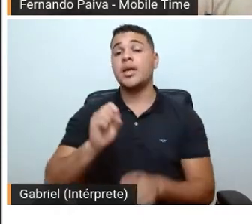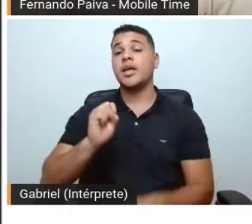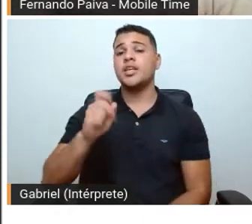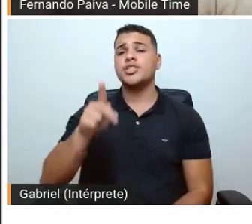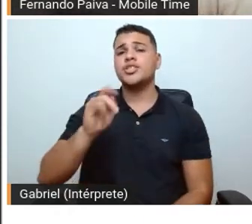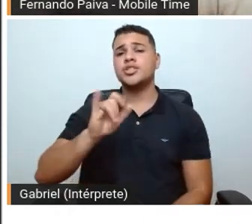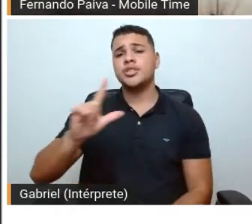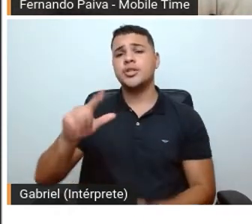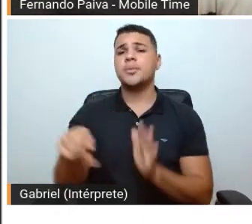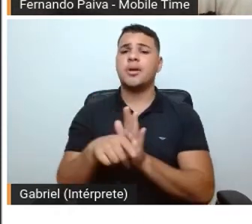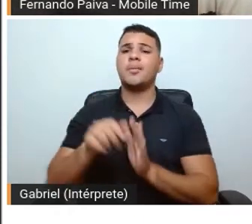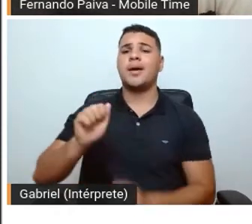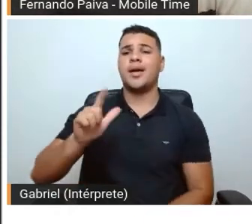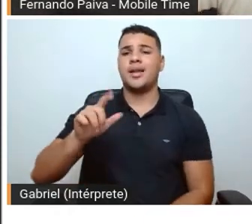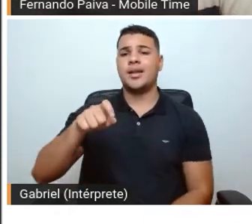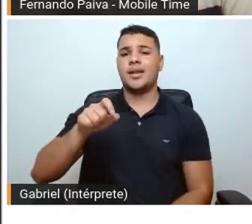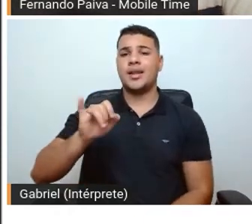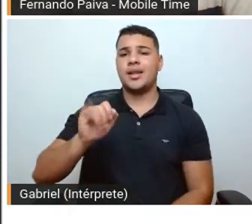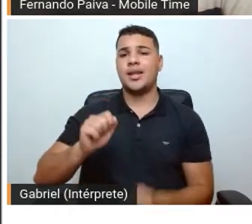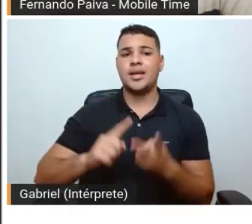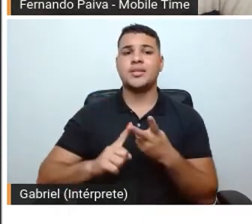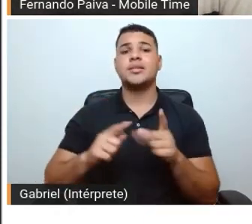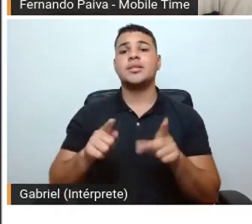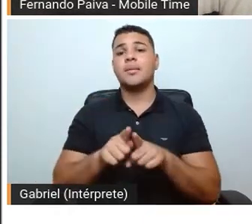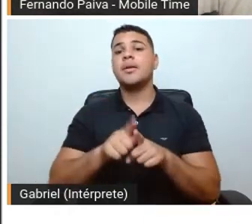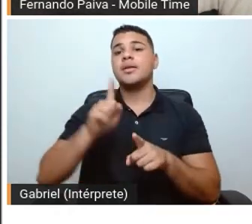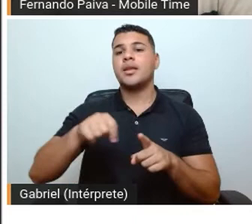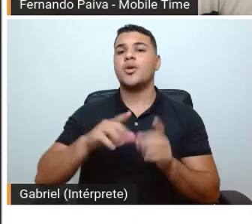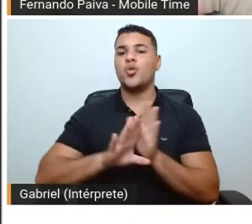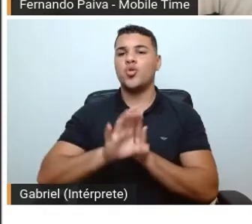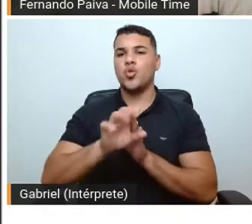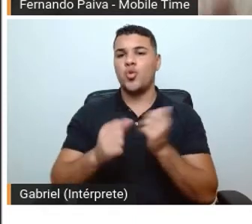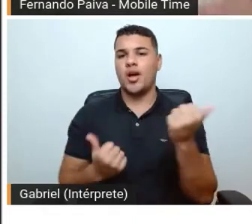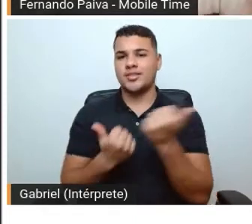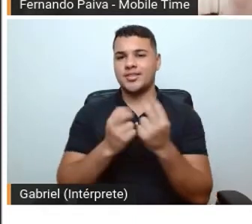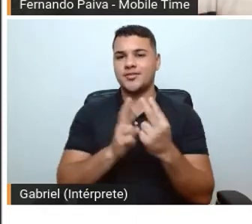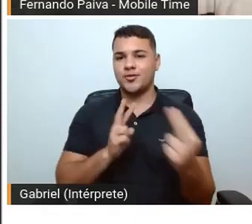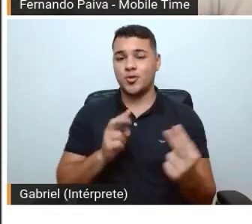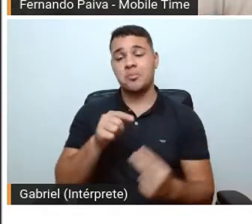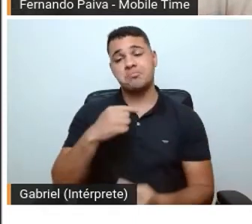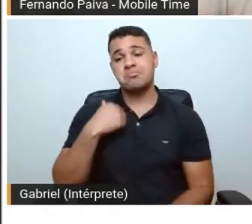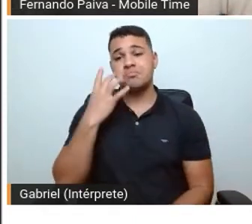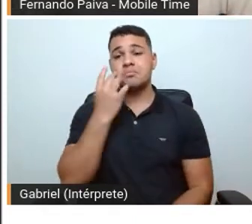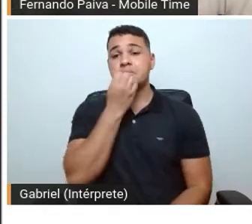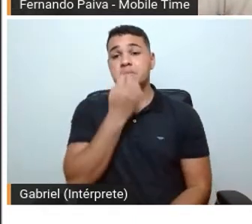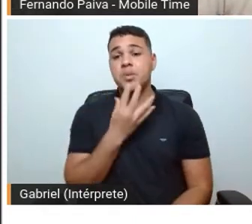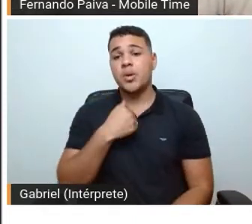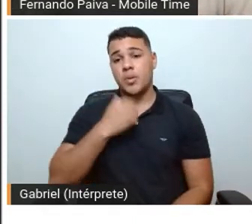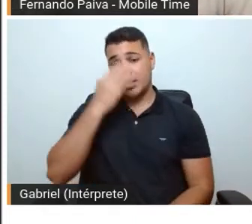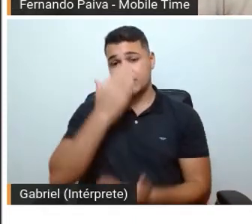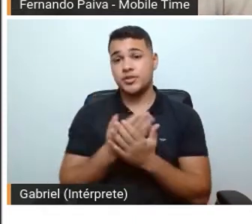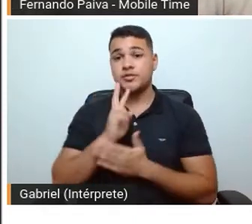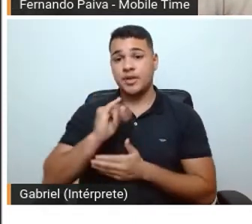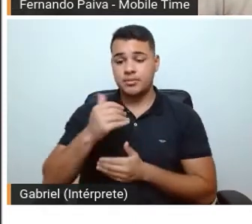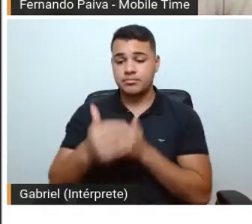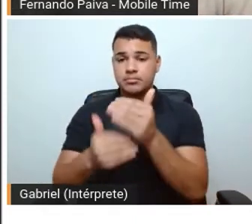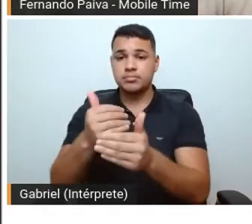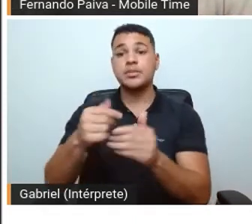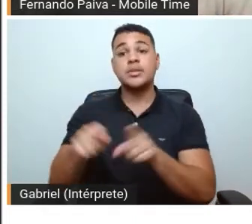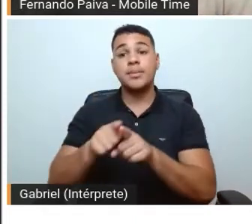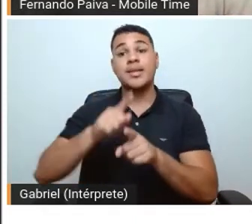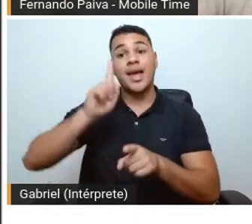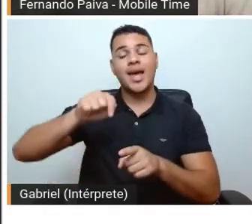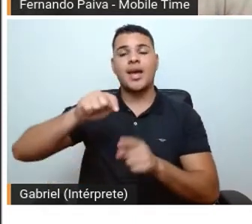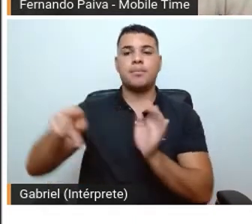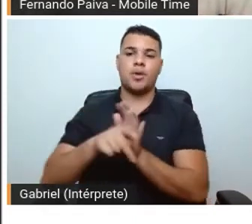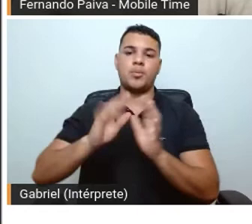lexa ou o AdSense no Google assistente também eu considero isso mesmo espécie de The Voice gostas com